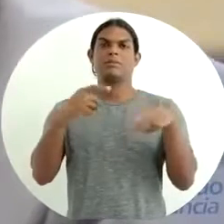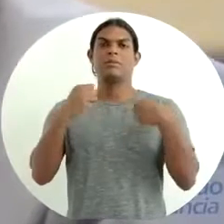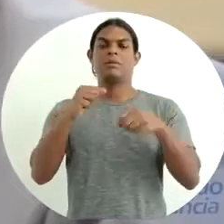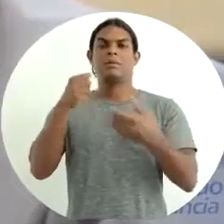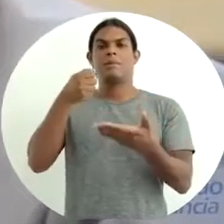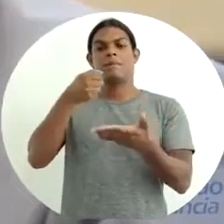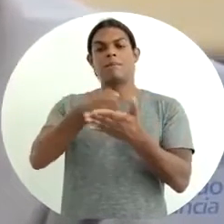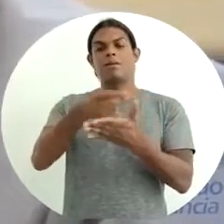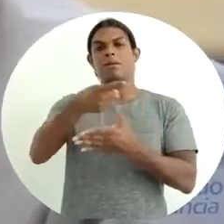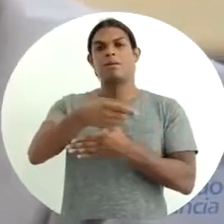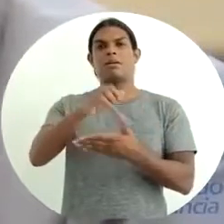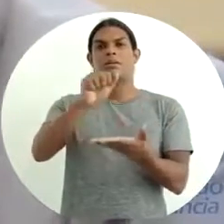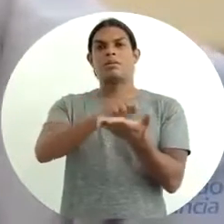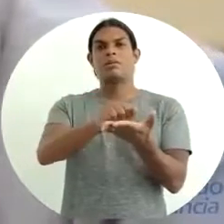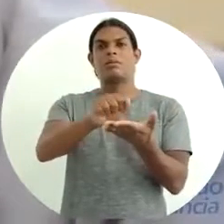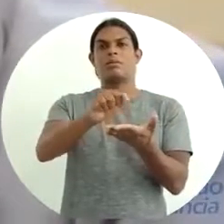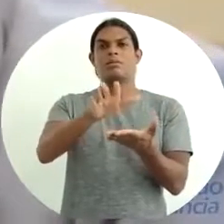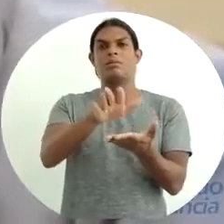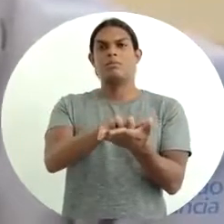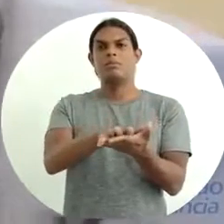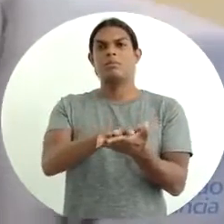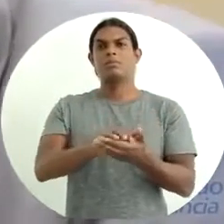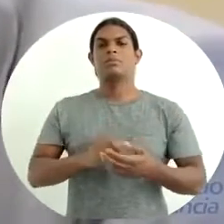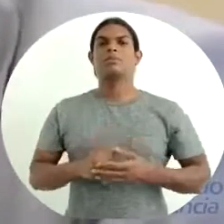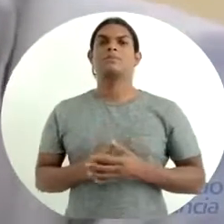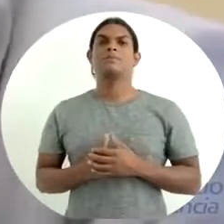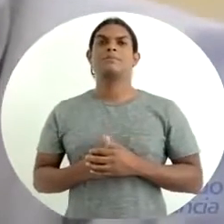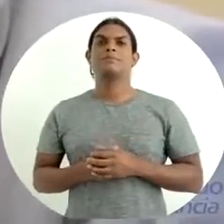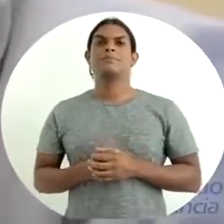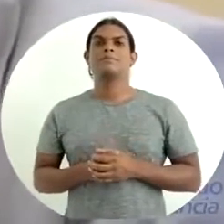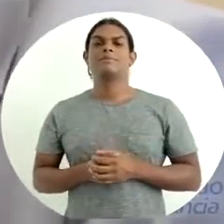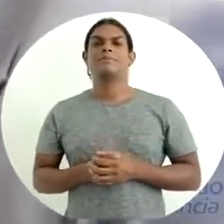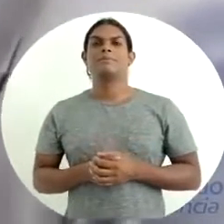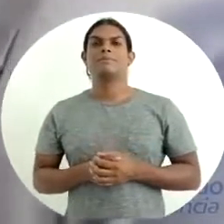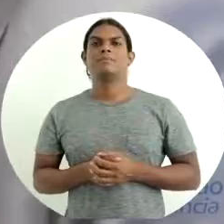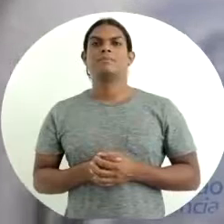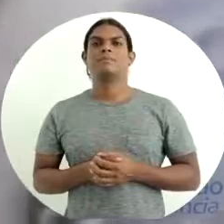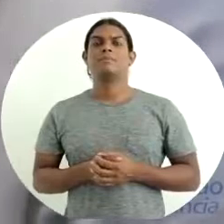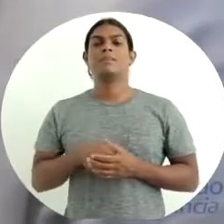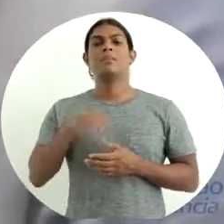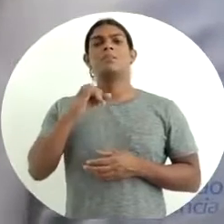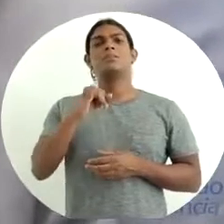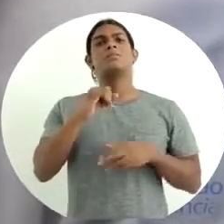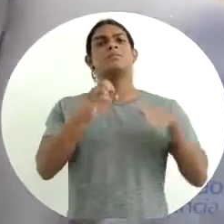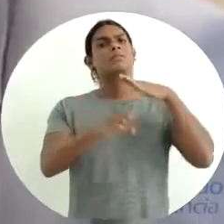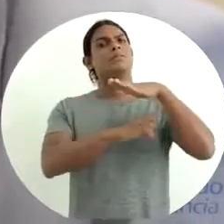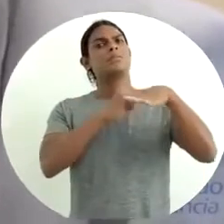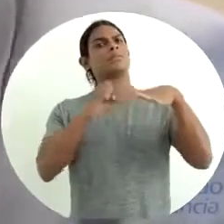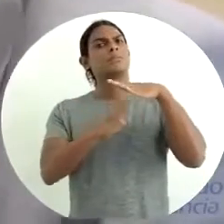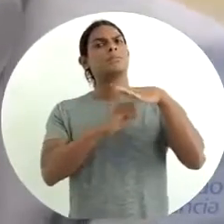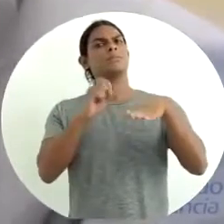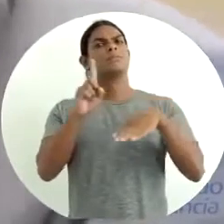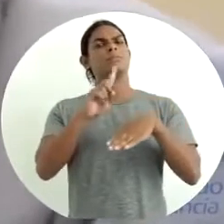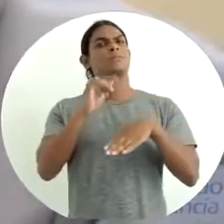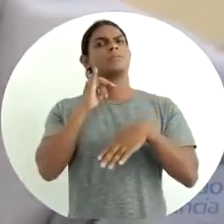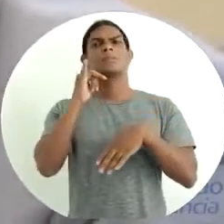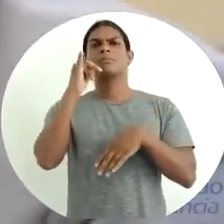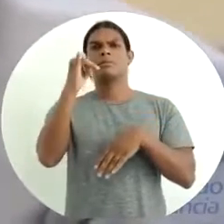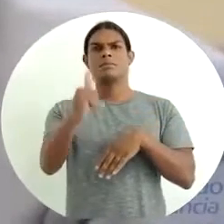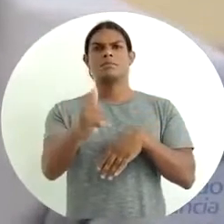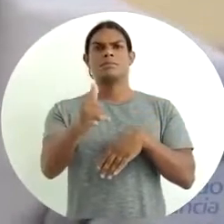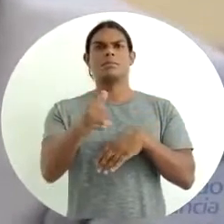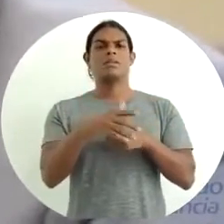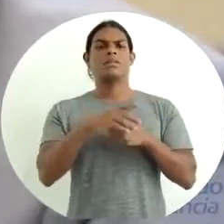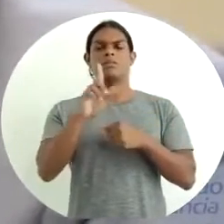ser aumentada na reincidência. Aí você me pergunta, mas professor, e se a empresa não fizer, o trabalhador vai ser prejudicado? Não,